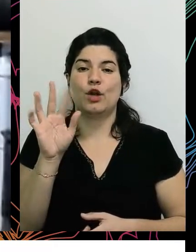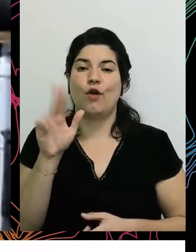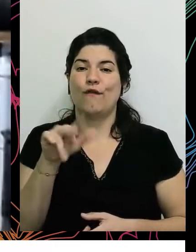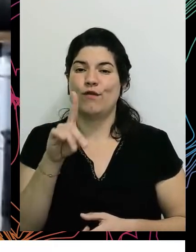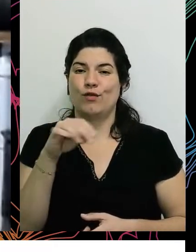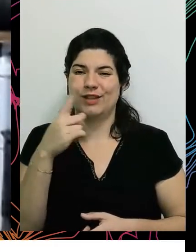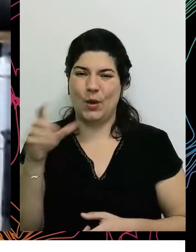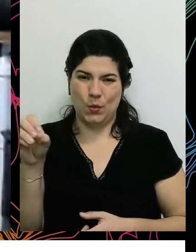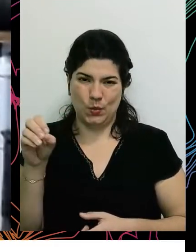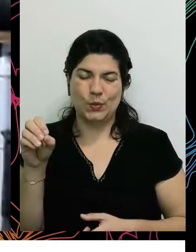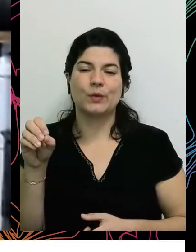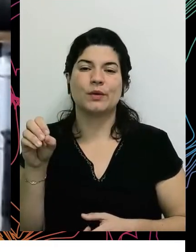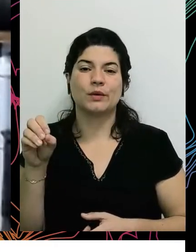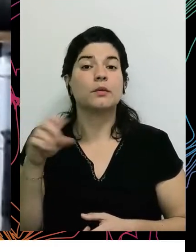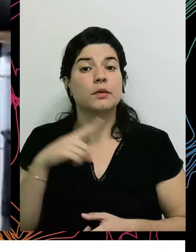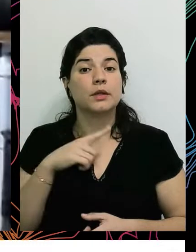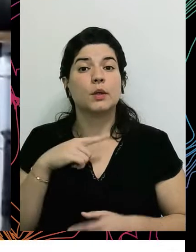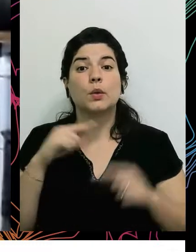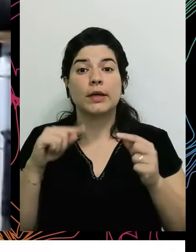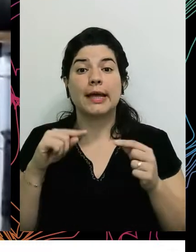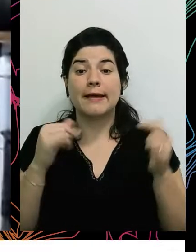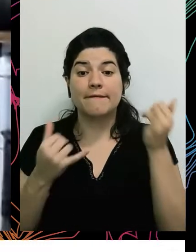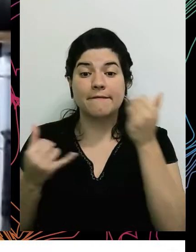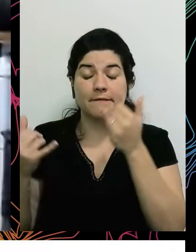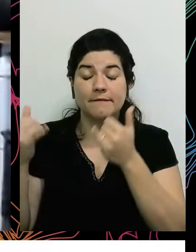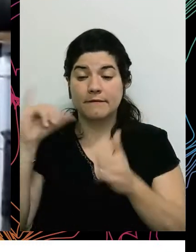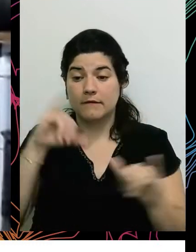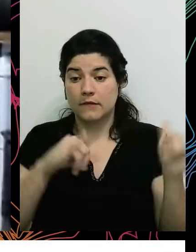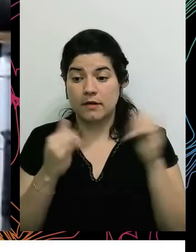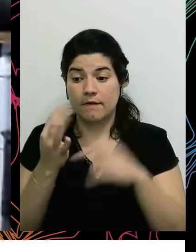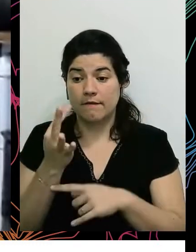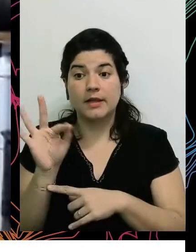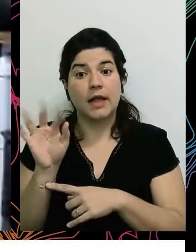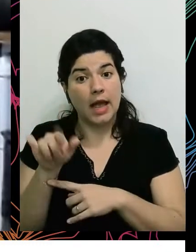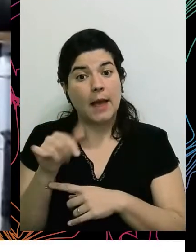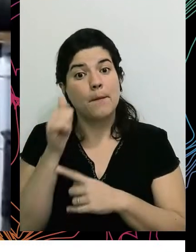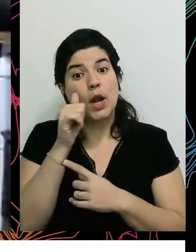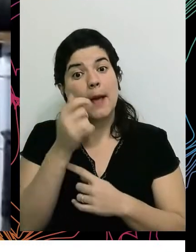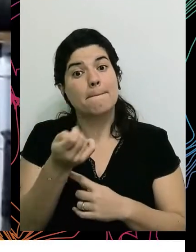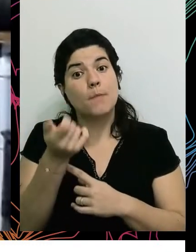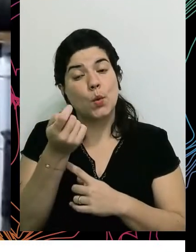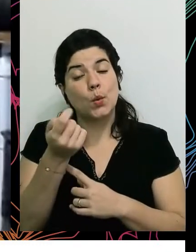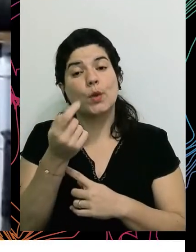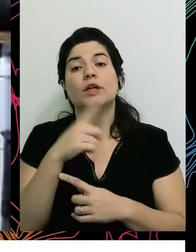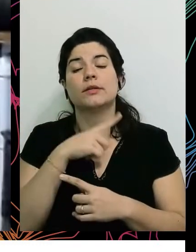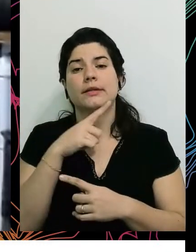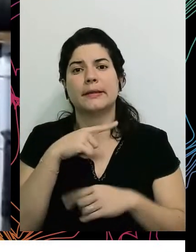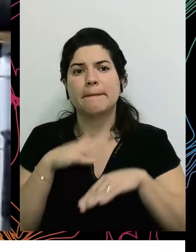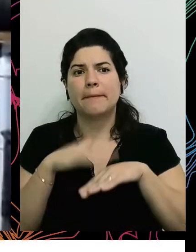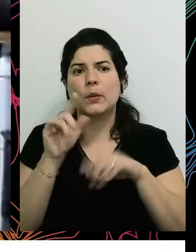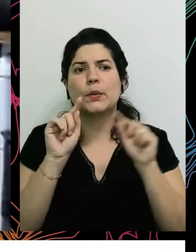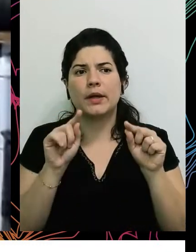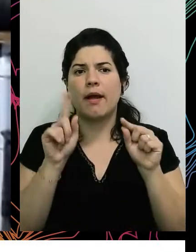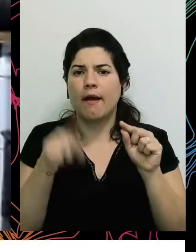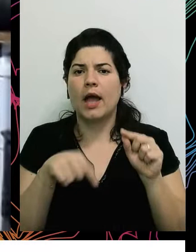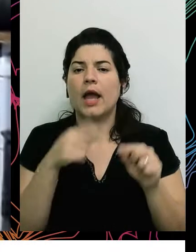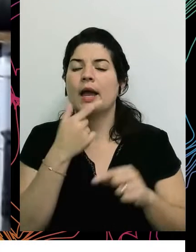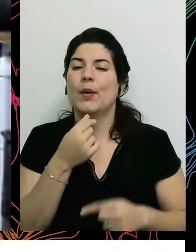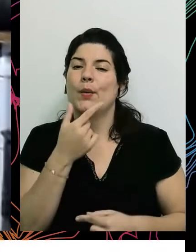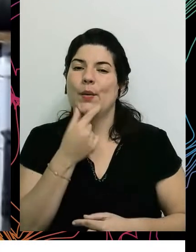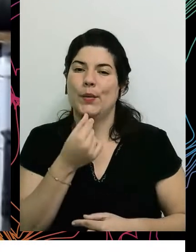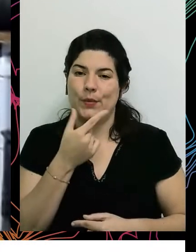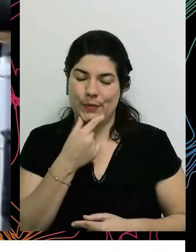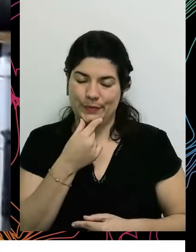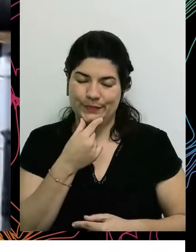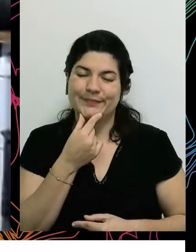ali, Física e Química, né? E eram poucas as meninas ali, a grandíssima maioria é